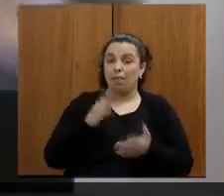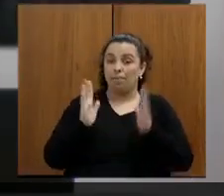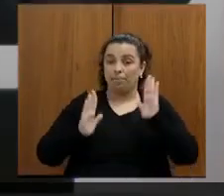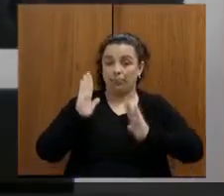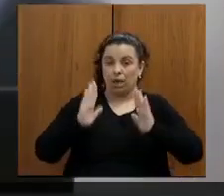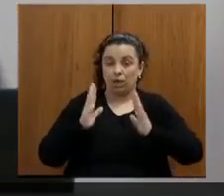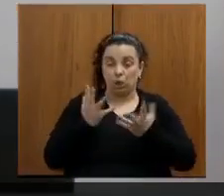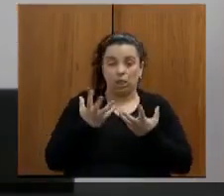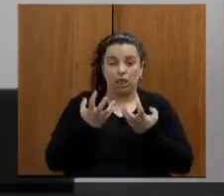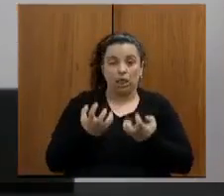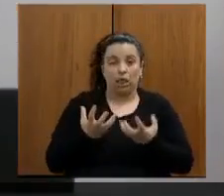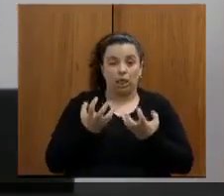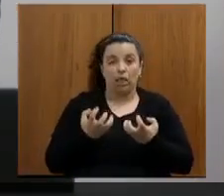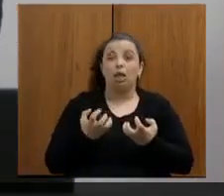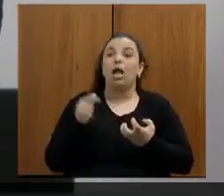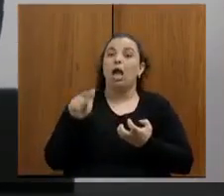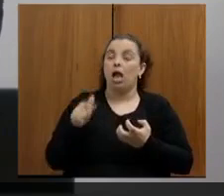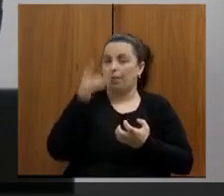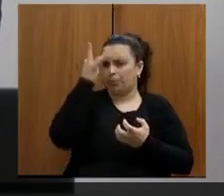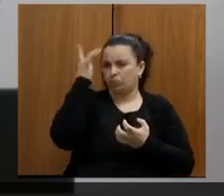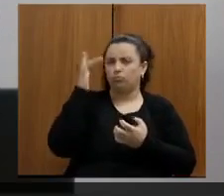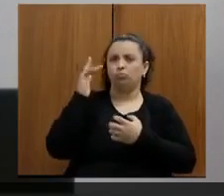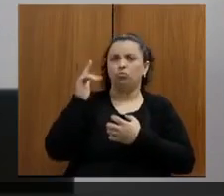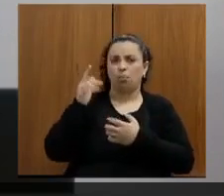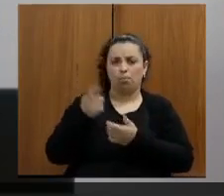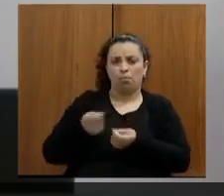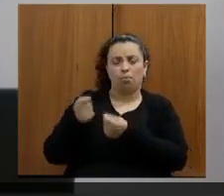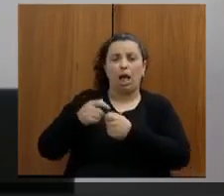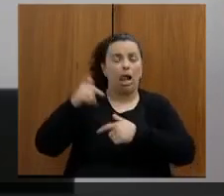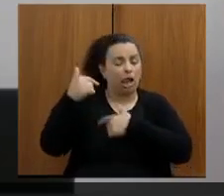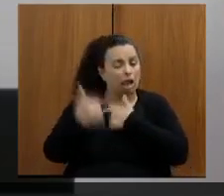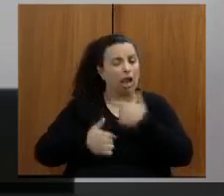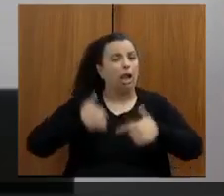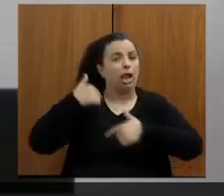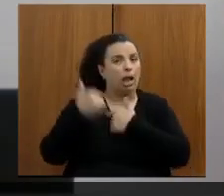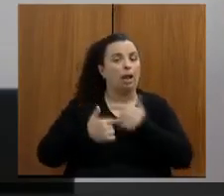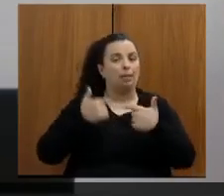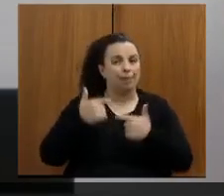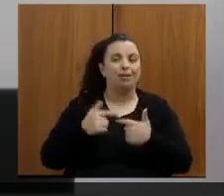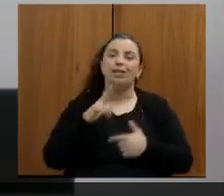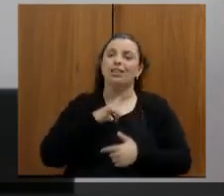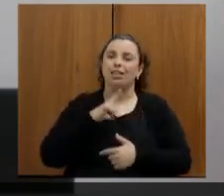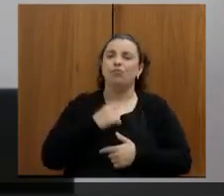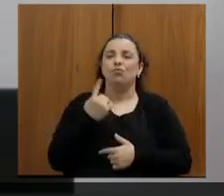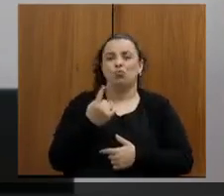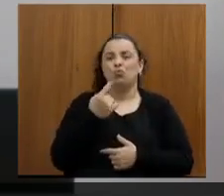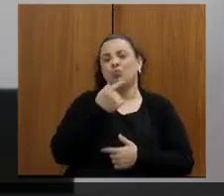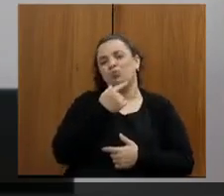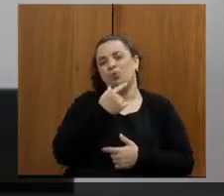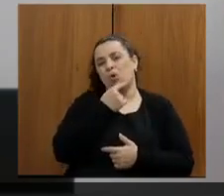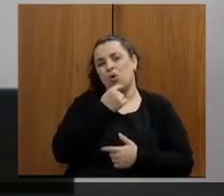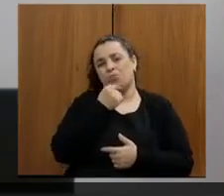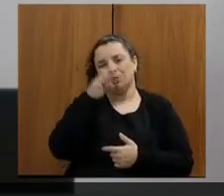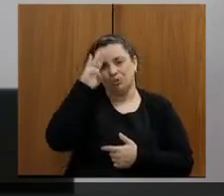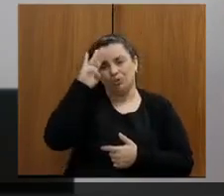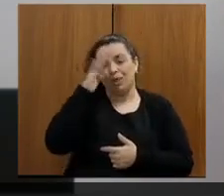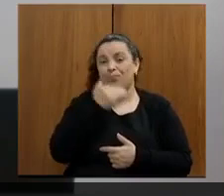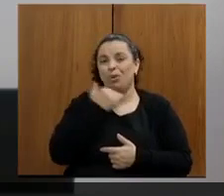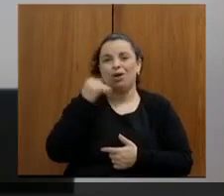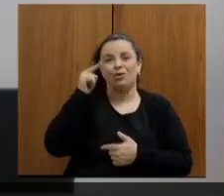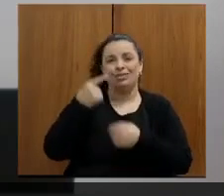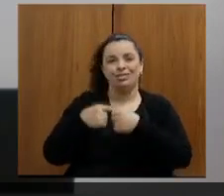trabalha nós tivemos a perder com o uso de um Sargento se não estou equivocado em Unaí exatamente que esses